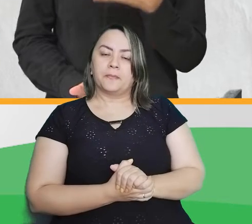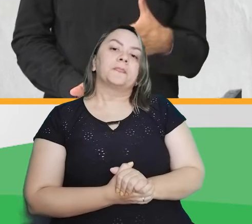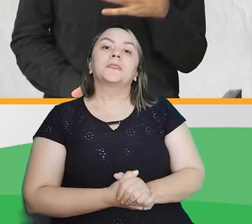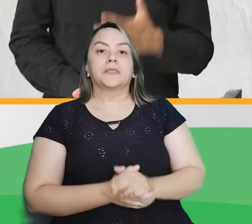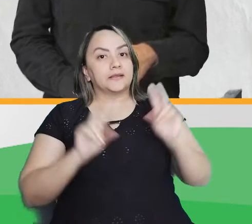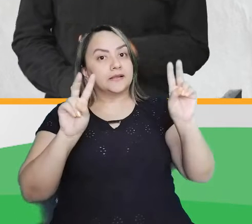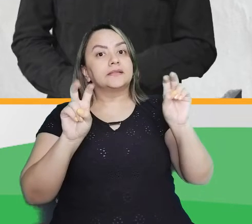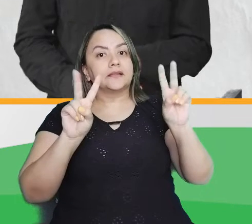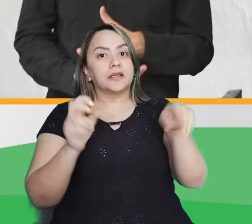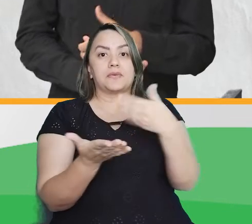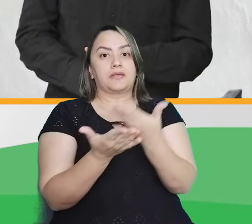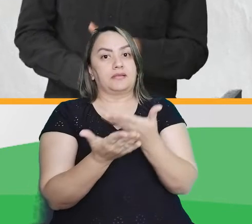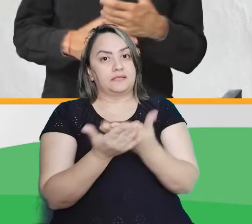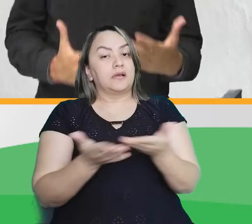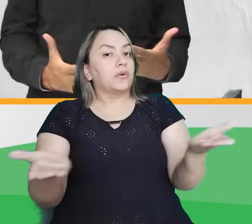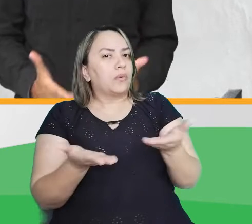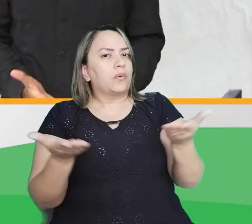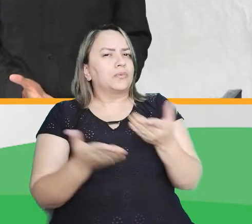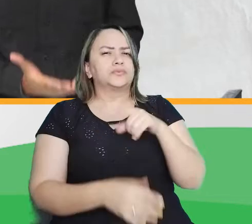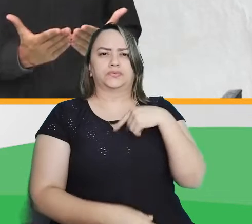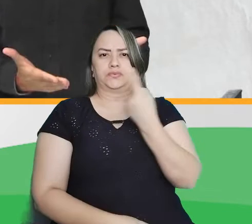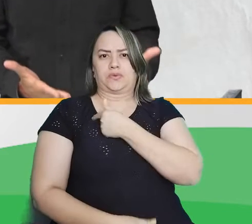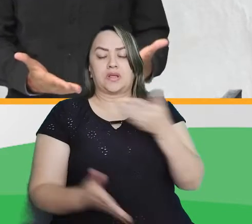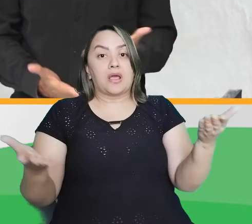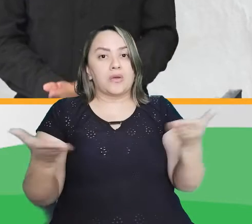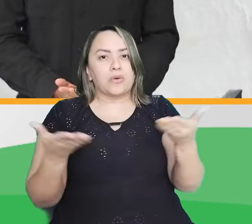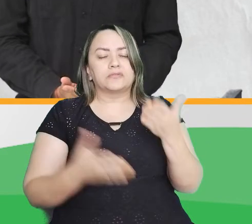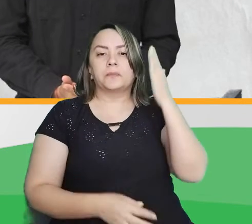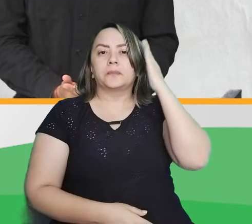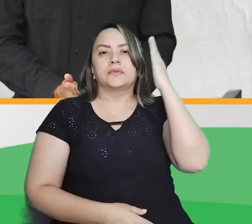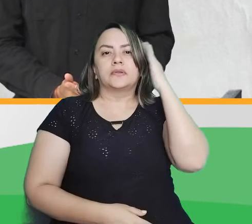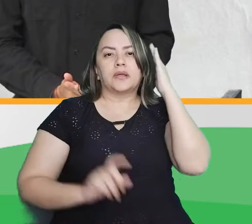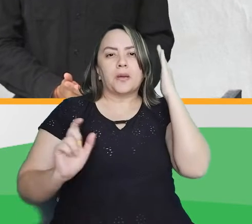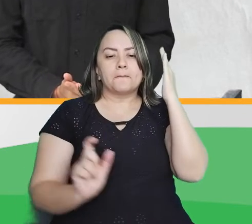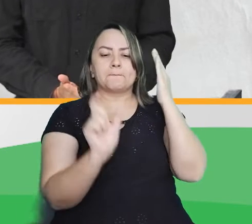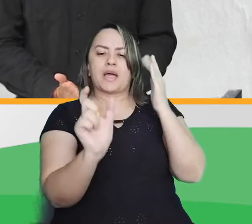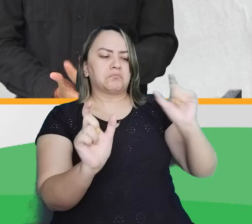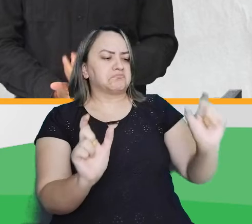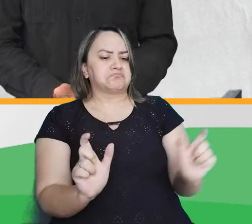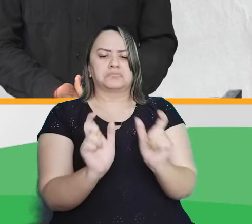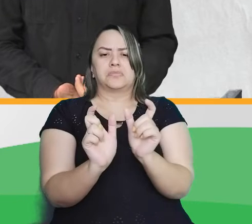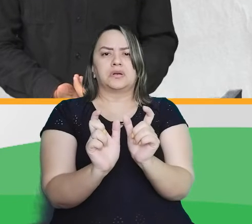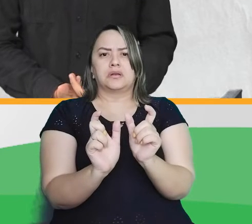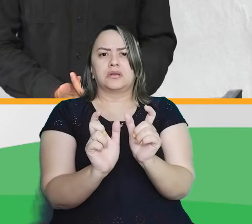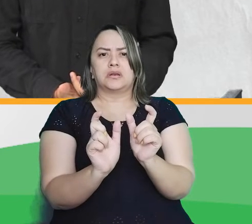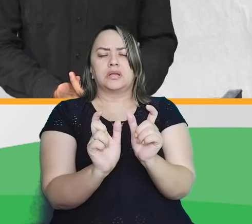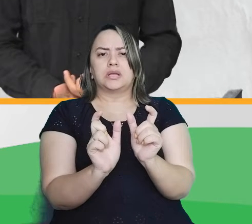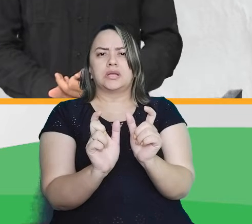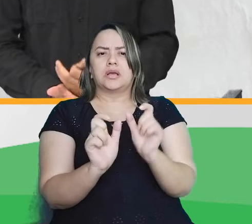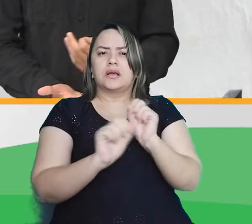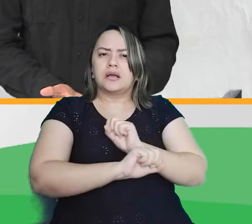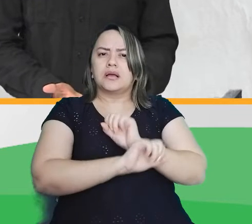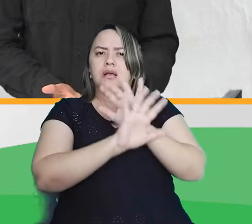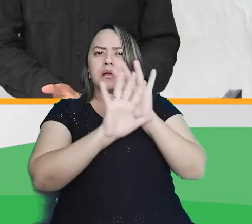descobrir juntas e juntos como essas duas palavras juntas ajudam a gente a descrever de um